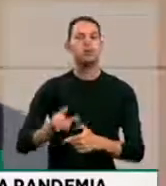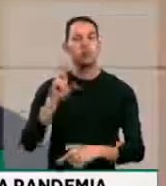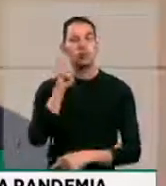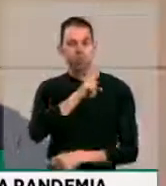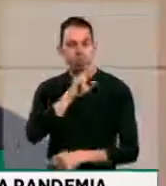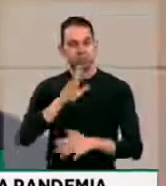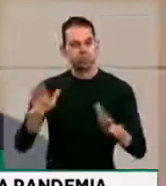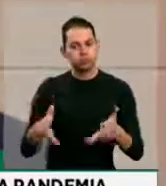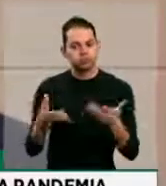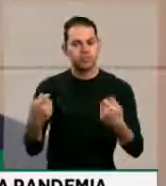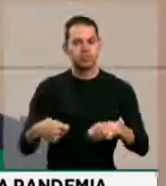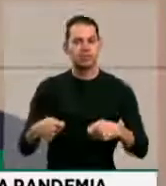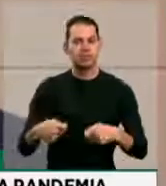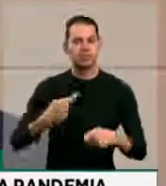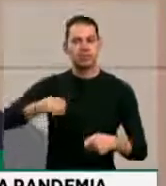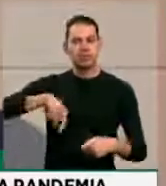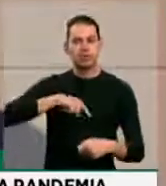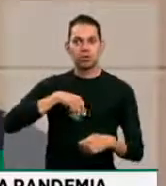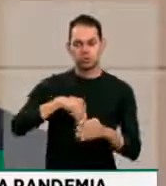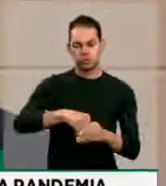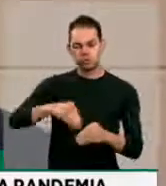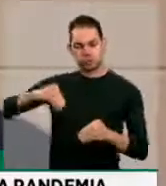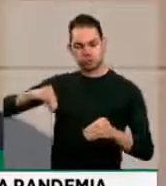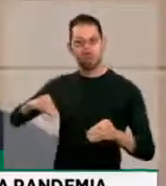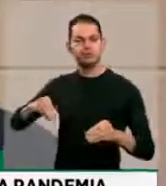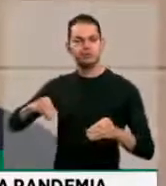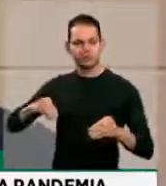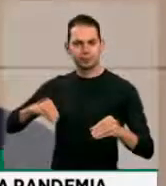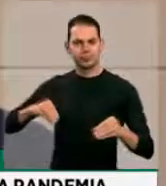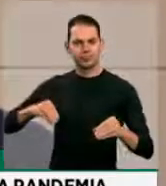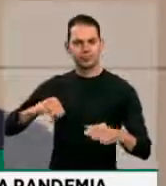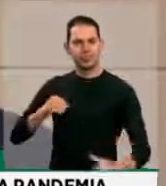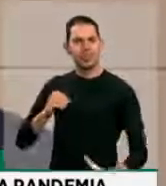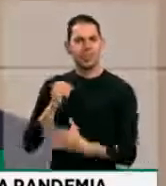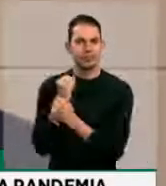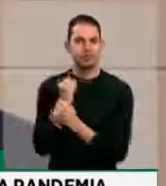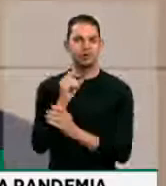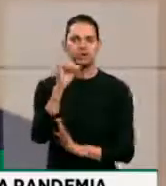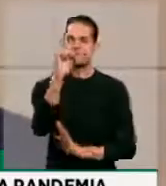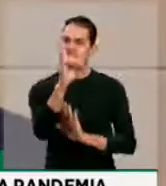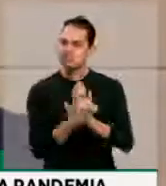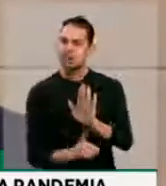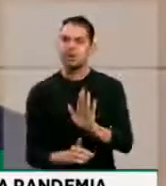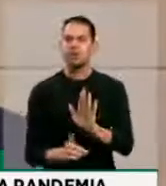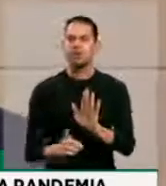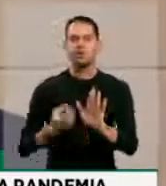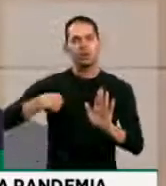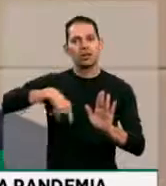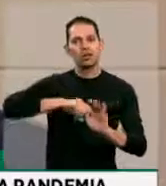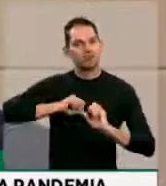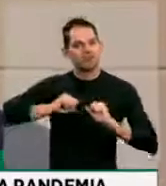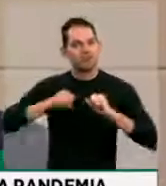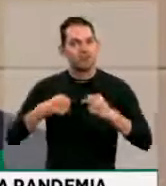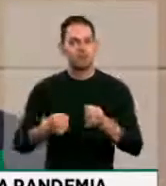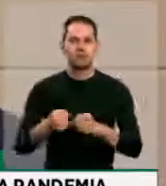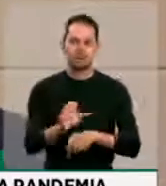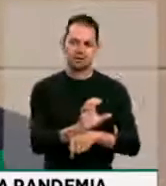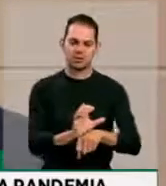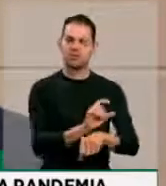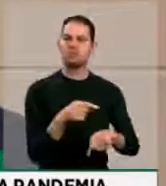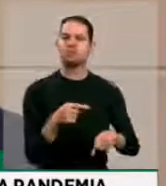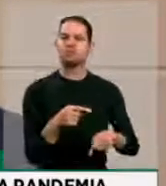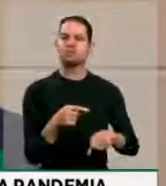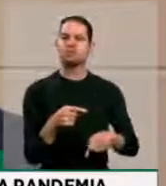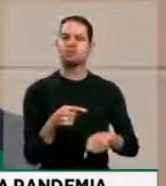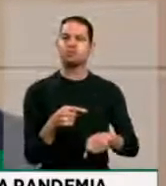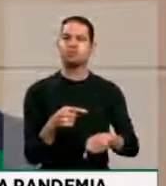nós nos demitirmos da função de sermos garantidores de direitos, de sermos defensores da Constituição Federal.